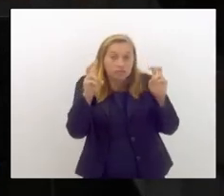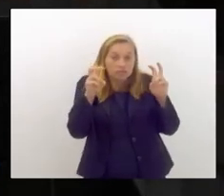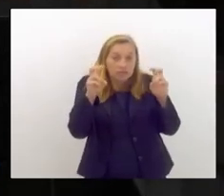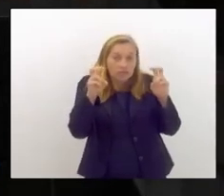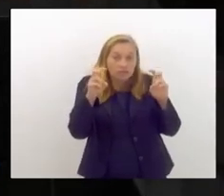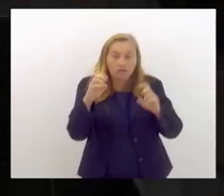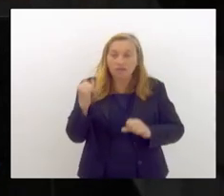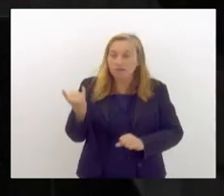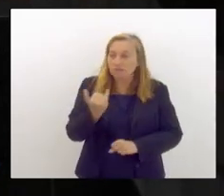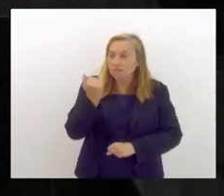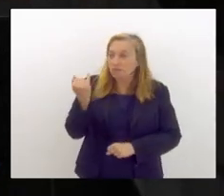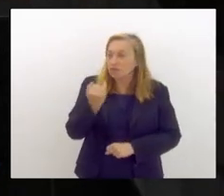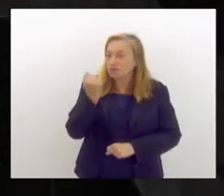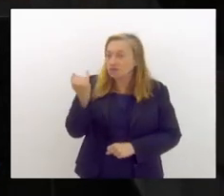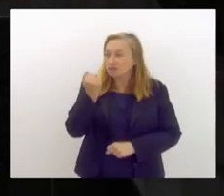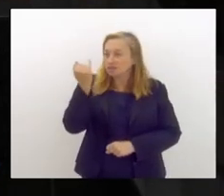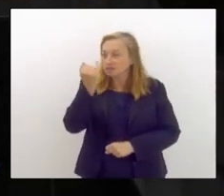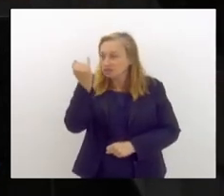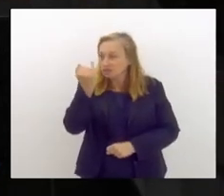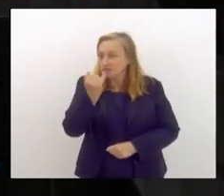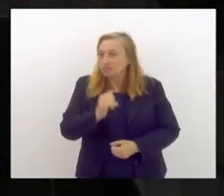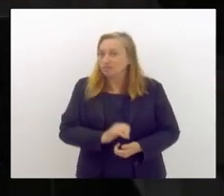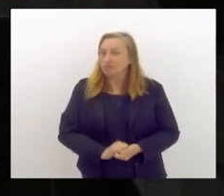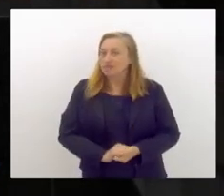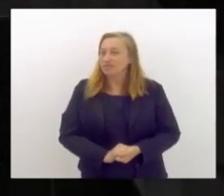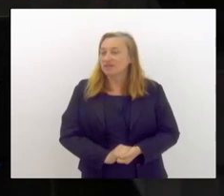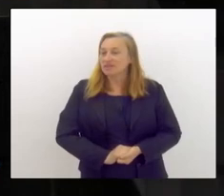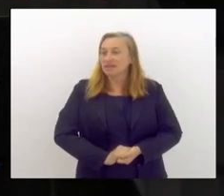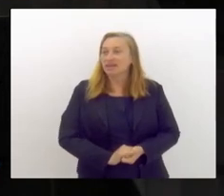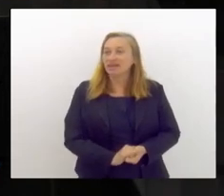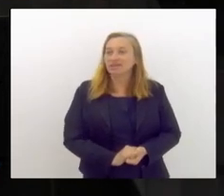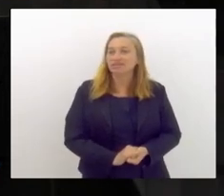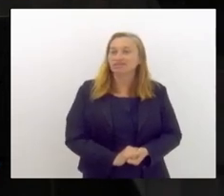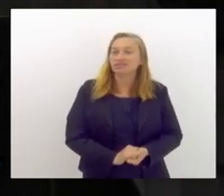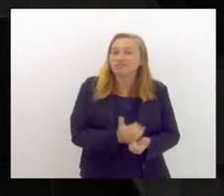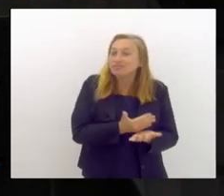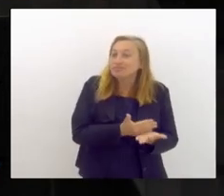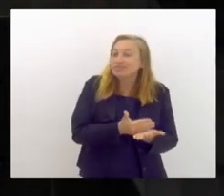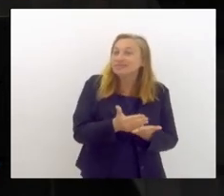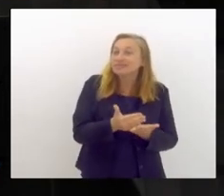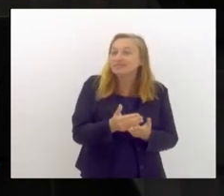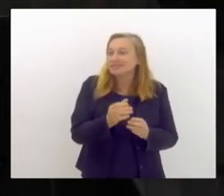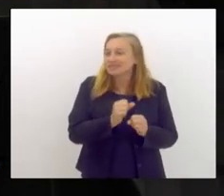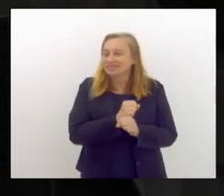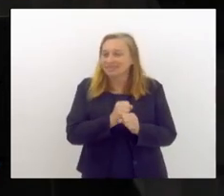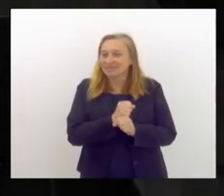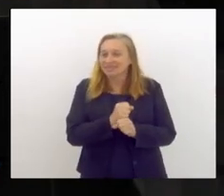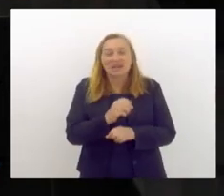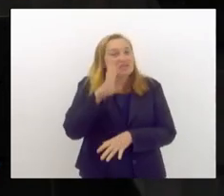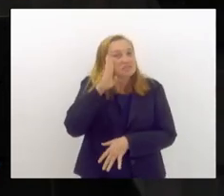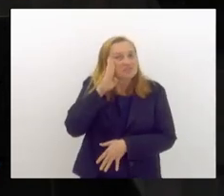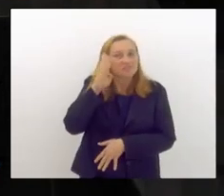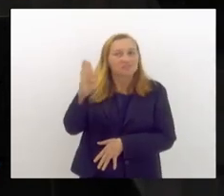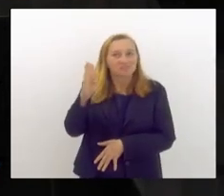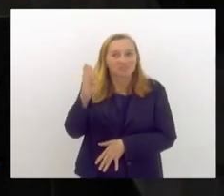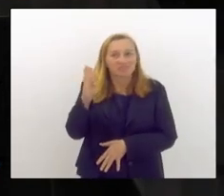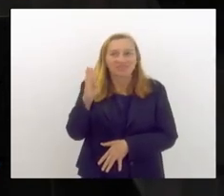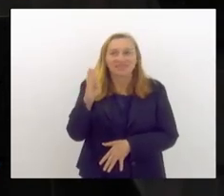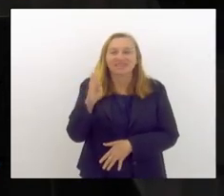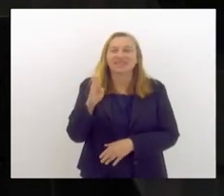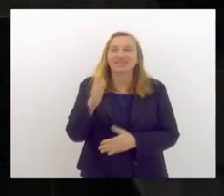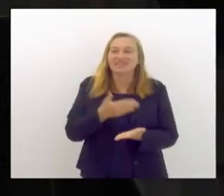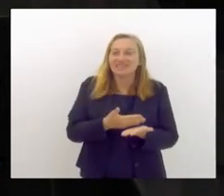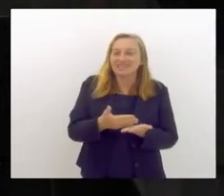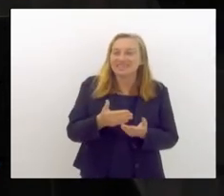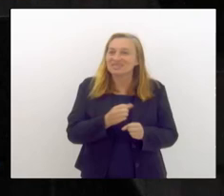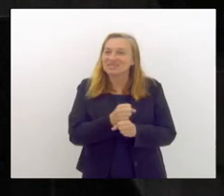extremamente importante que me causa uma preocupação muito grande nesse início de ano, mas principalmente no início do ano